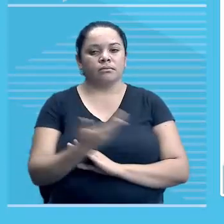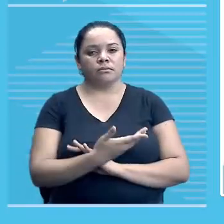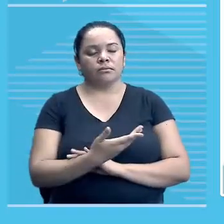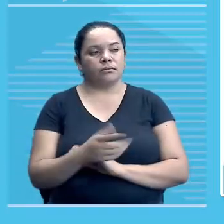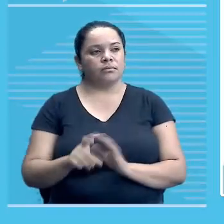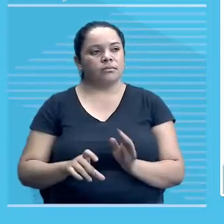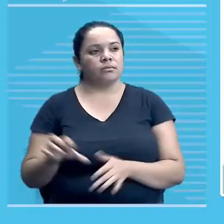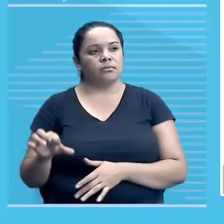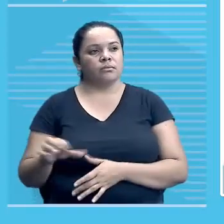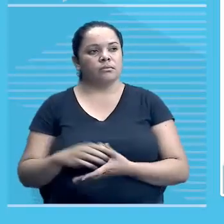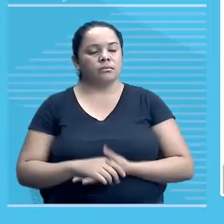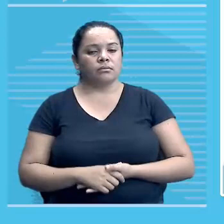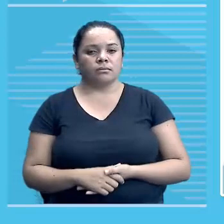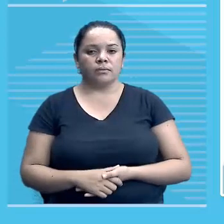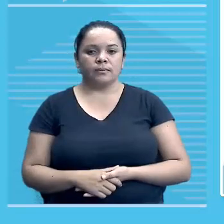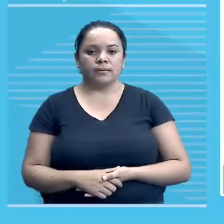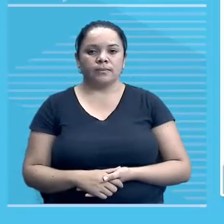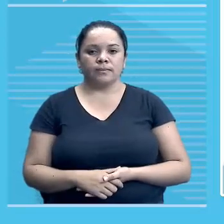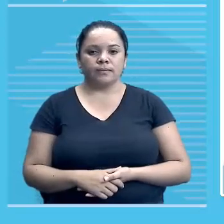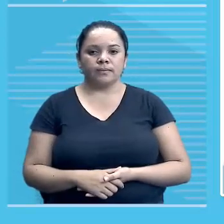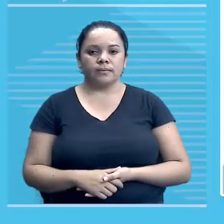9.